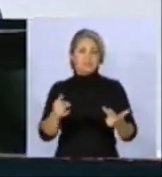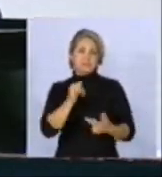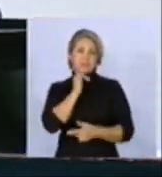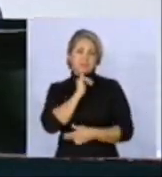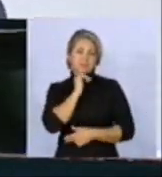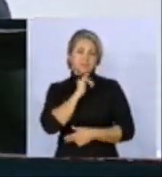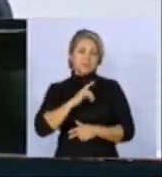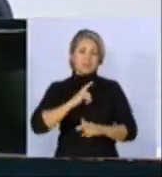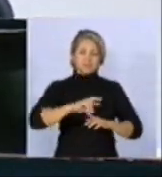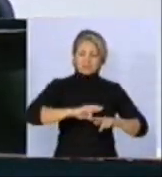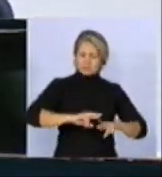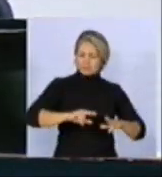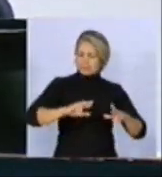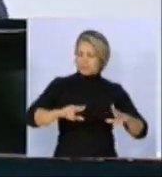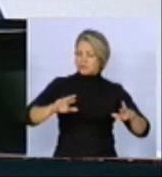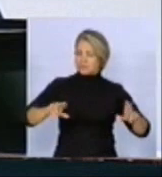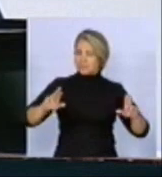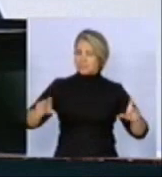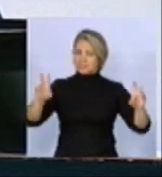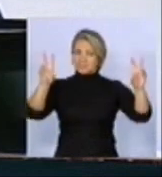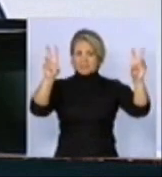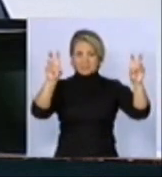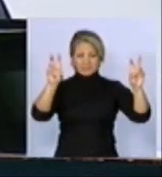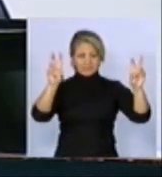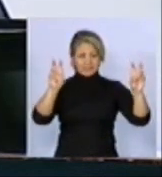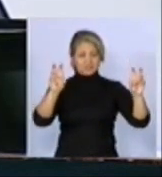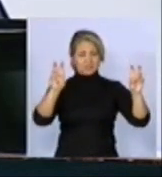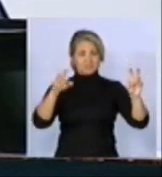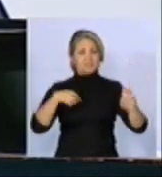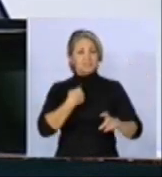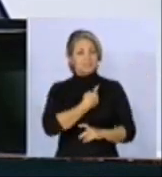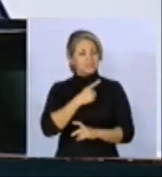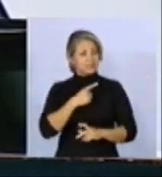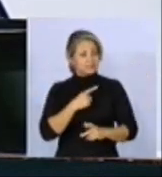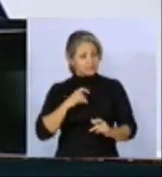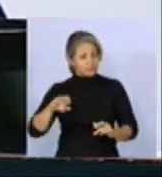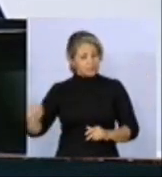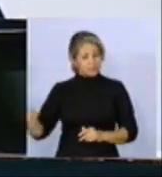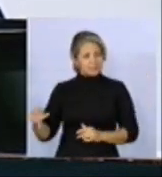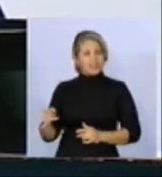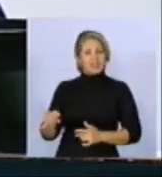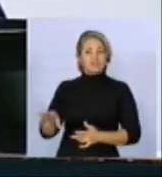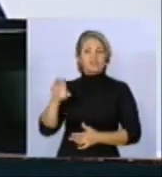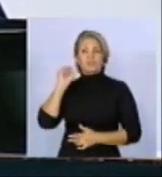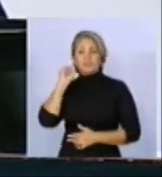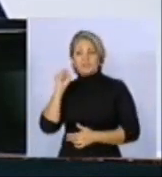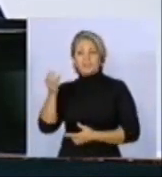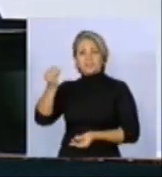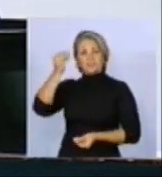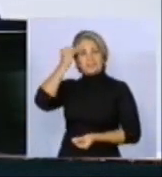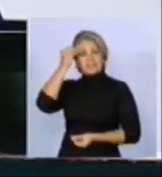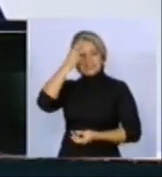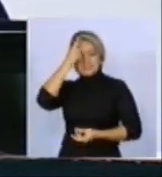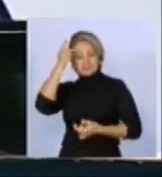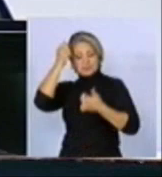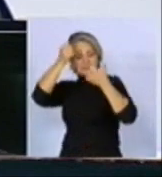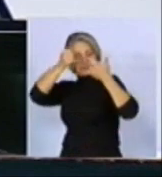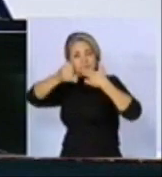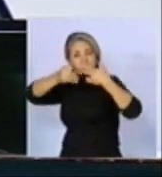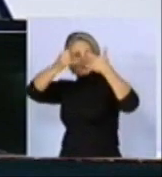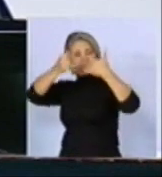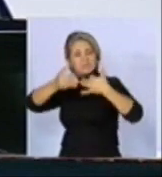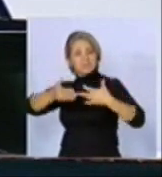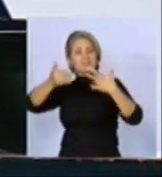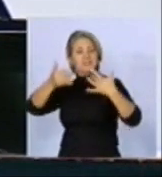são várias e várias questões que nós teremos o prazer de ouvir aqui os expositores que se